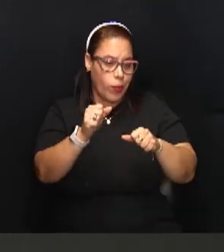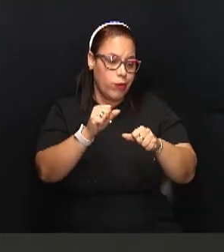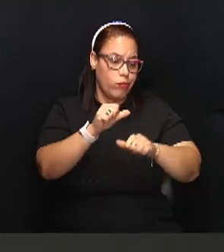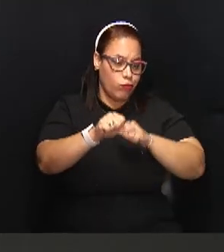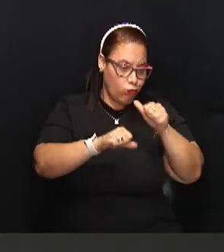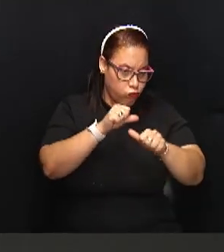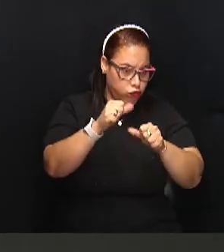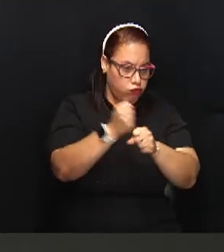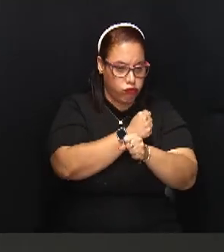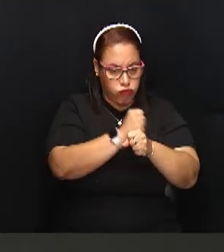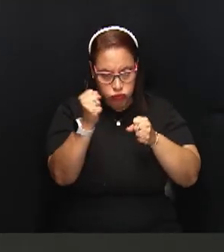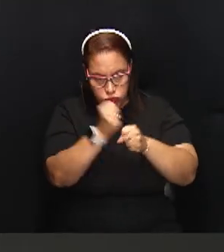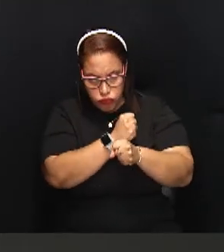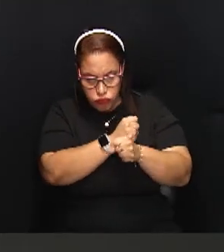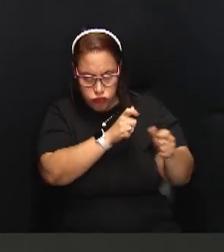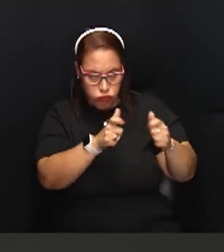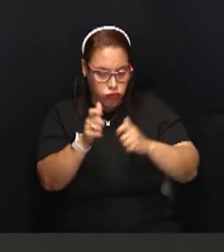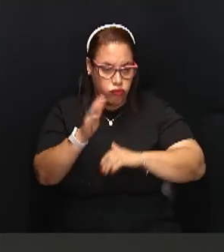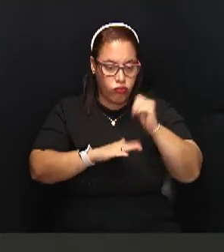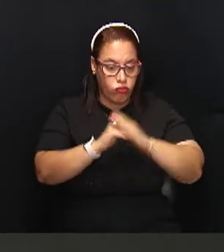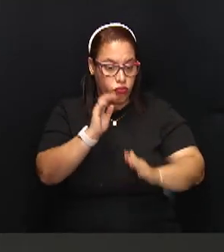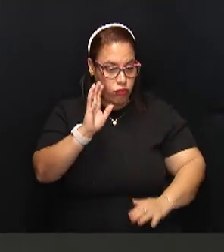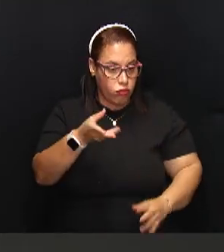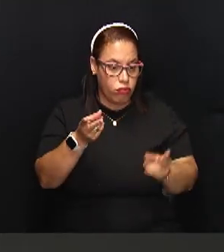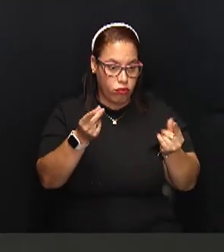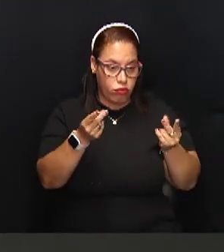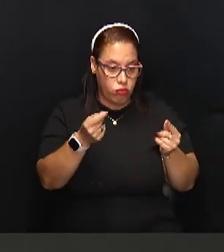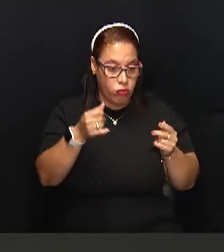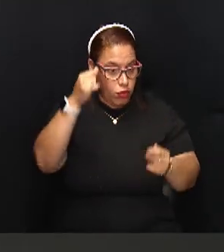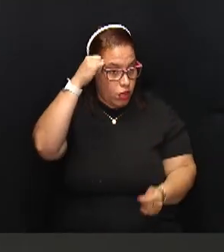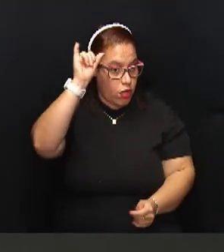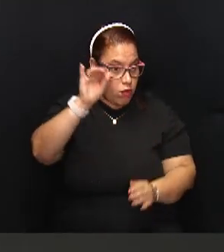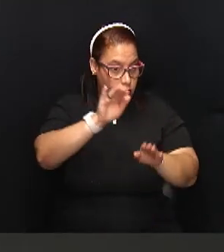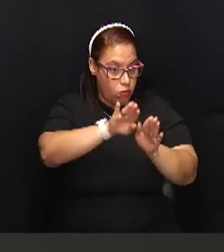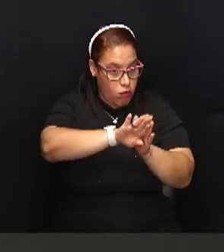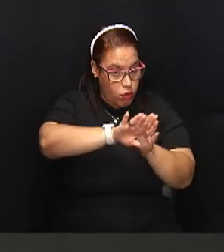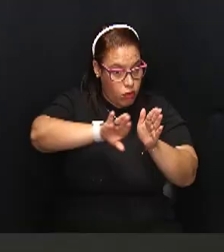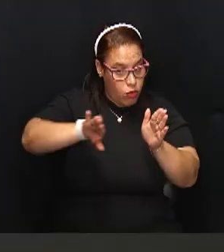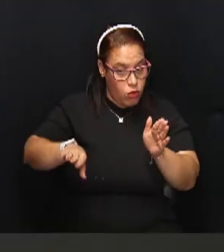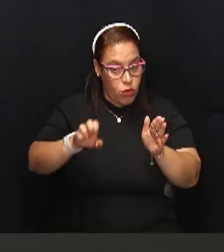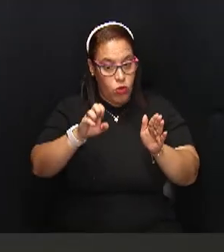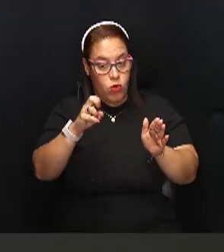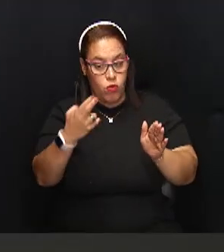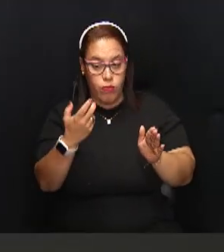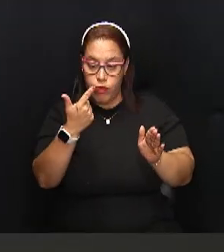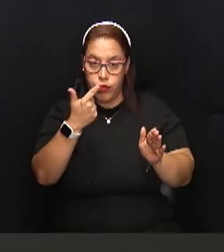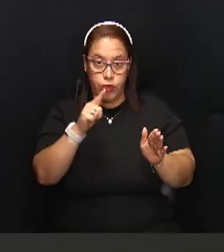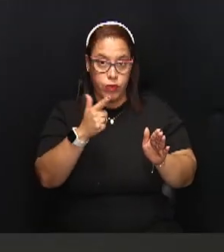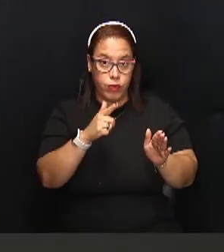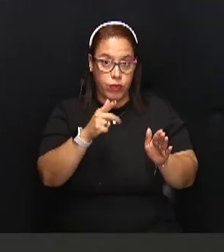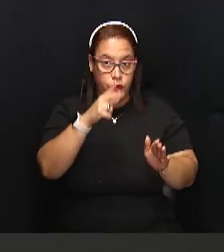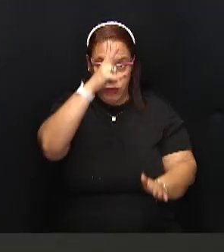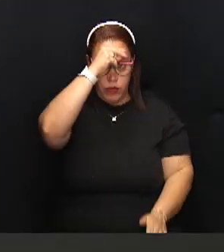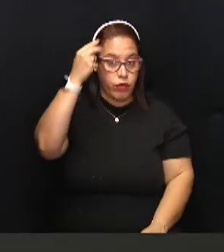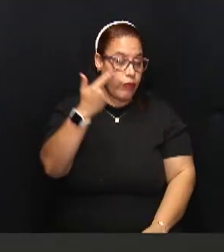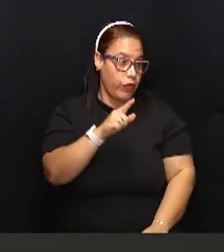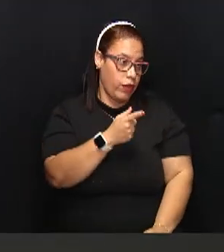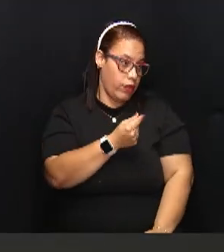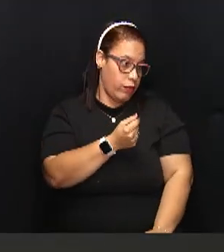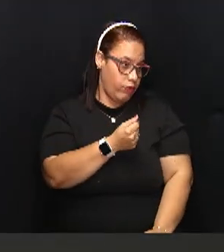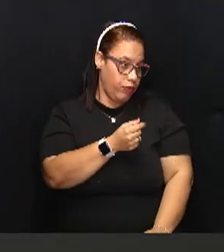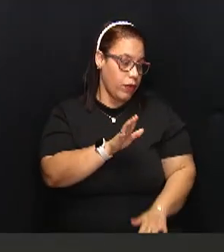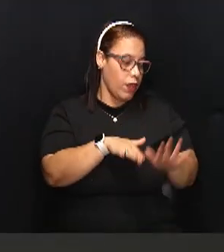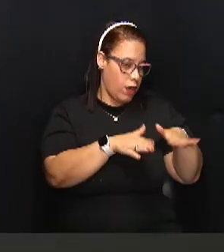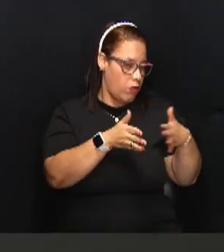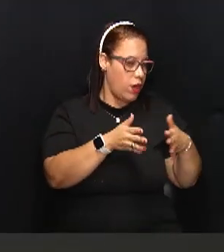reformas e outras ações, já com aquele orçamento que já está separado. Ou seja, não tem como a prefeitura falar não tenho dinheiro, é